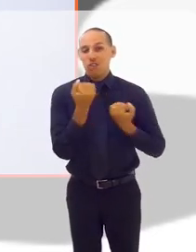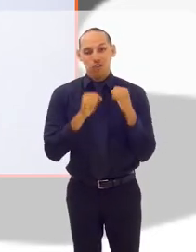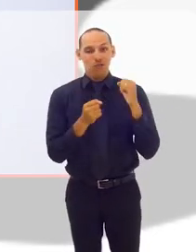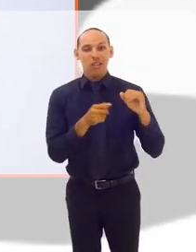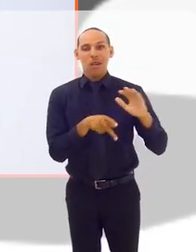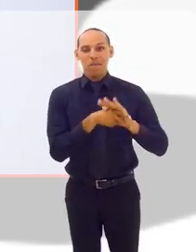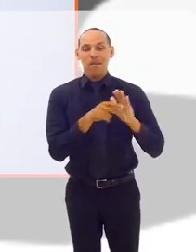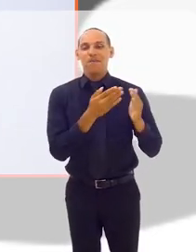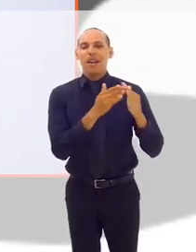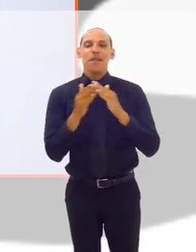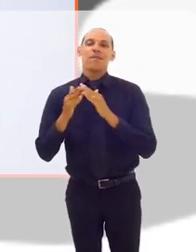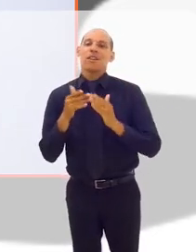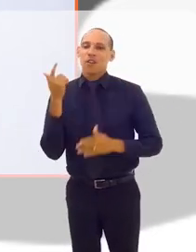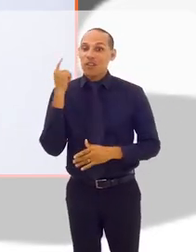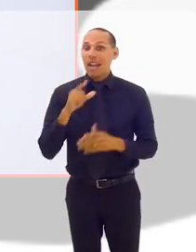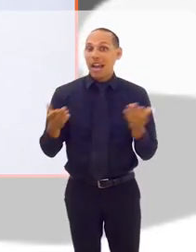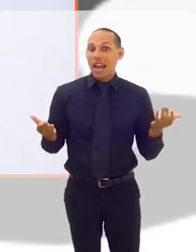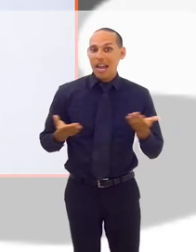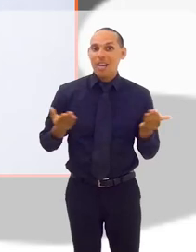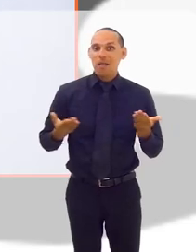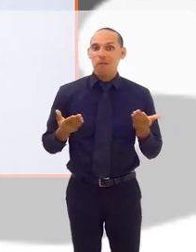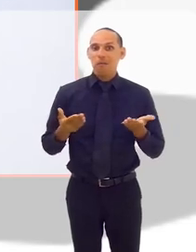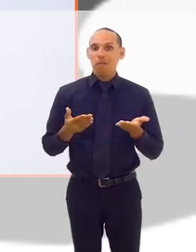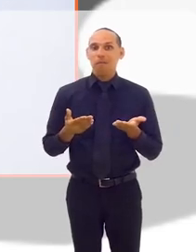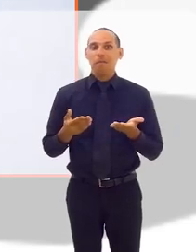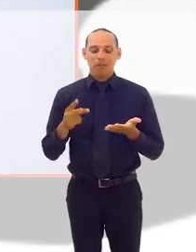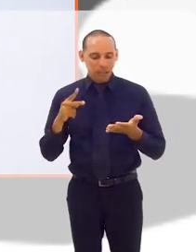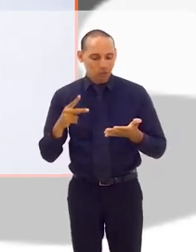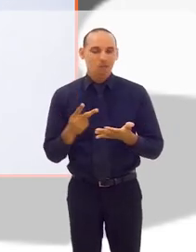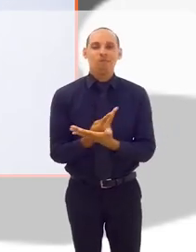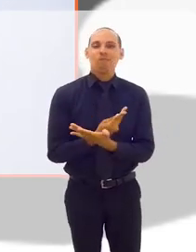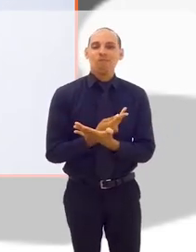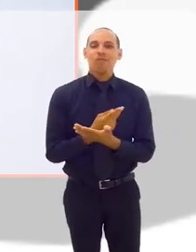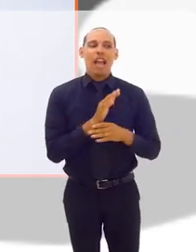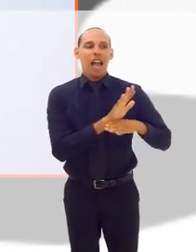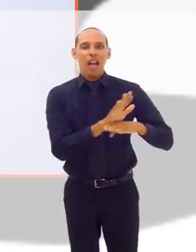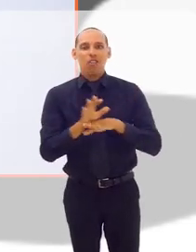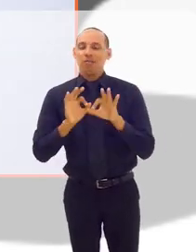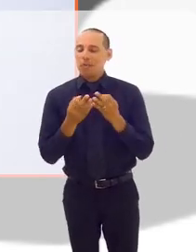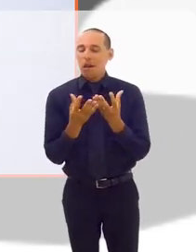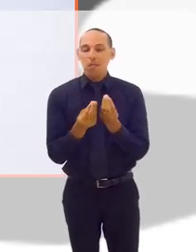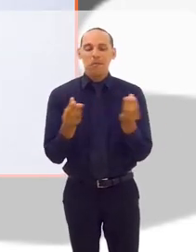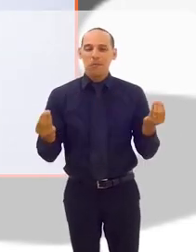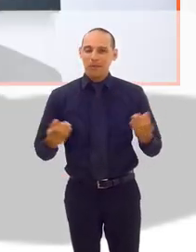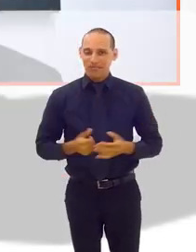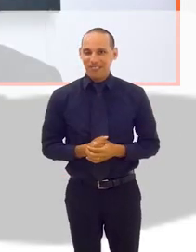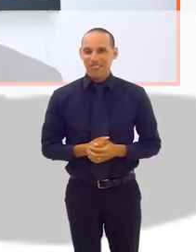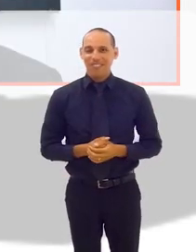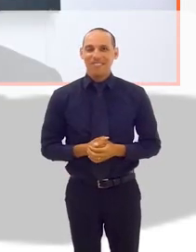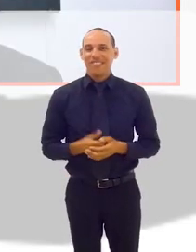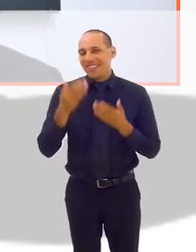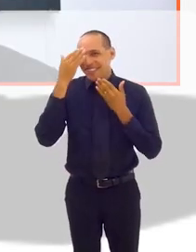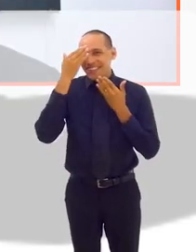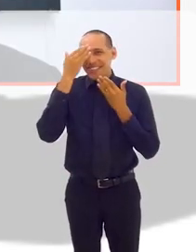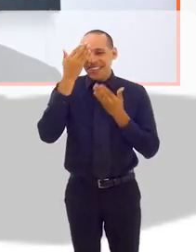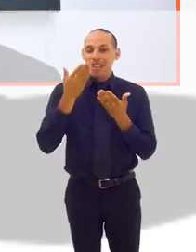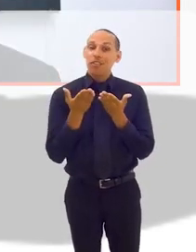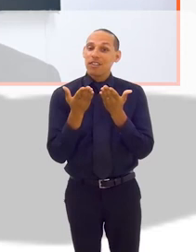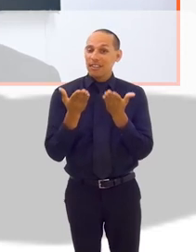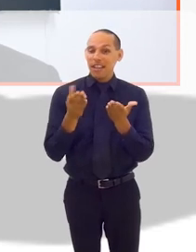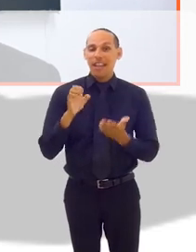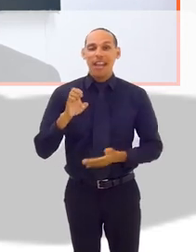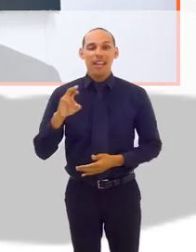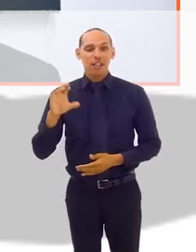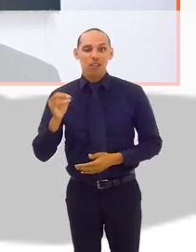projeto Indústria para a Favela, que permitiram que o projeto já esteja acontecendo e beneficiando tantas famílias.